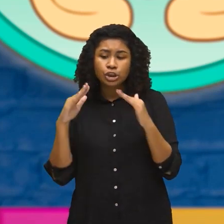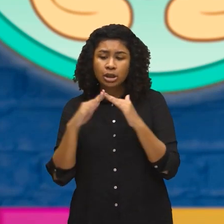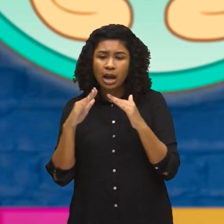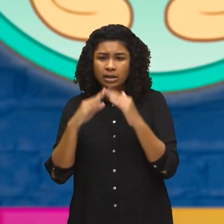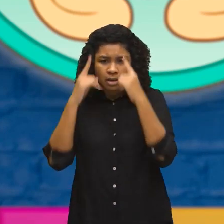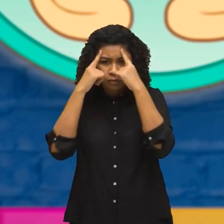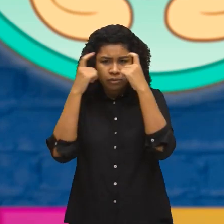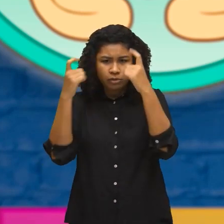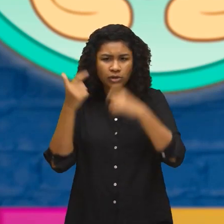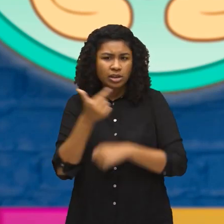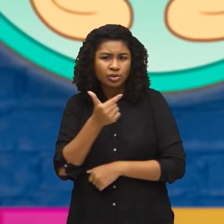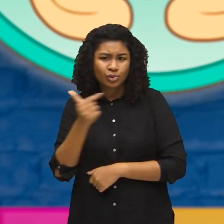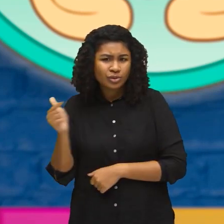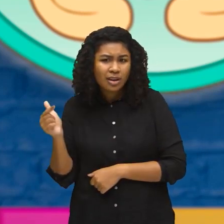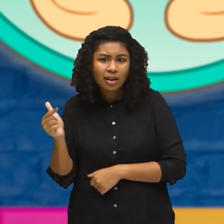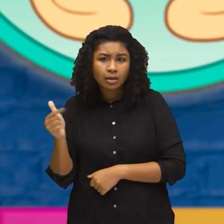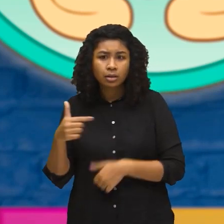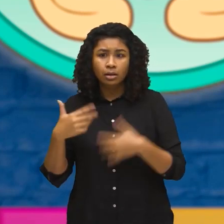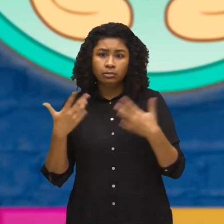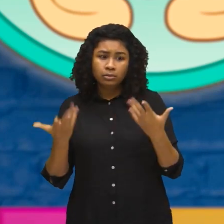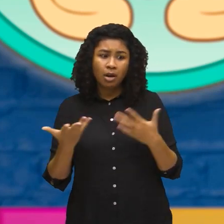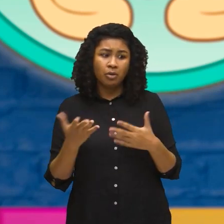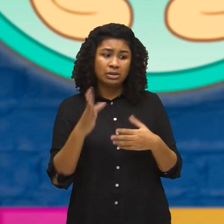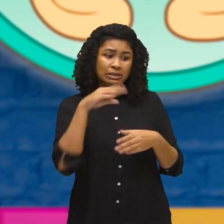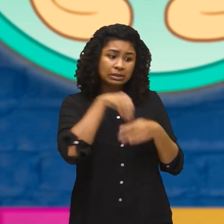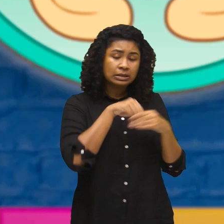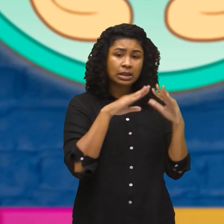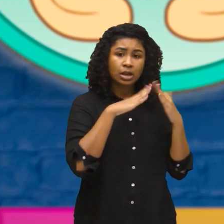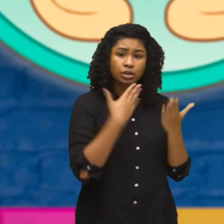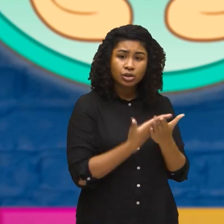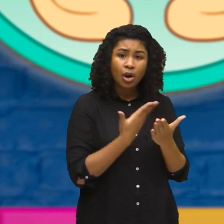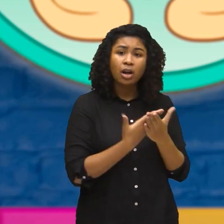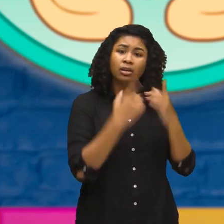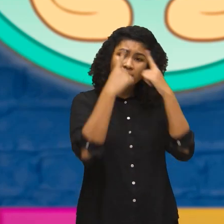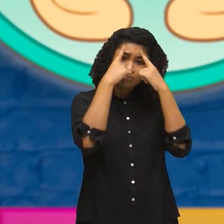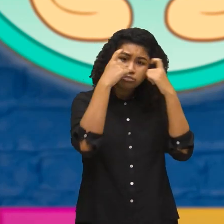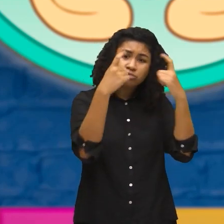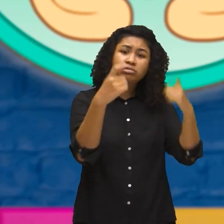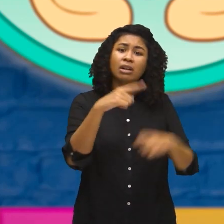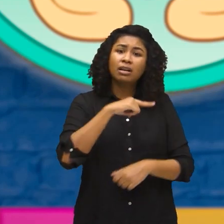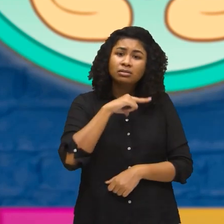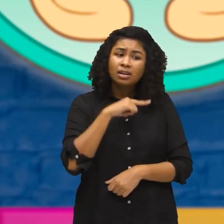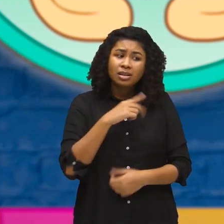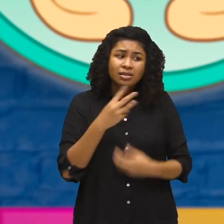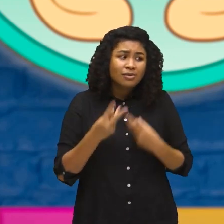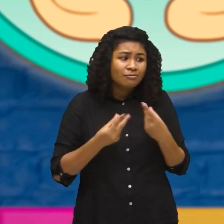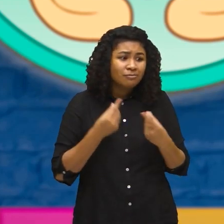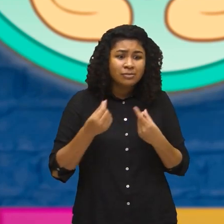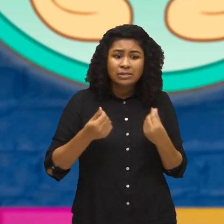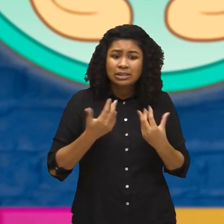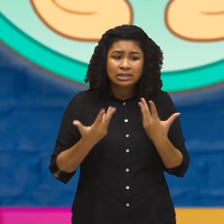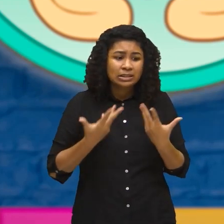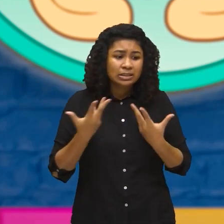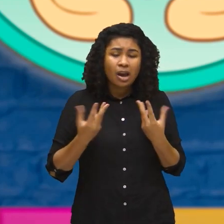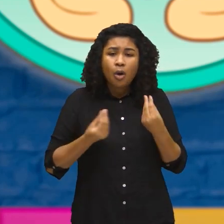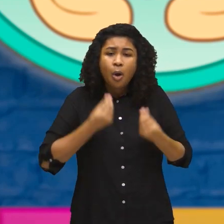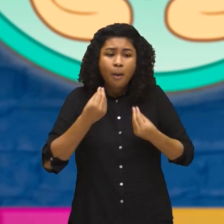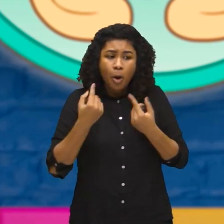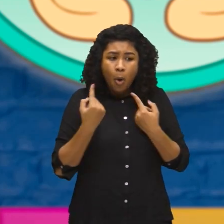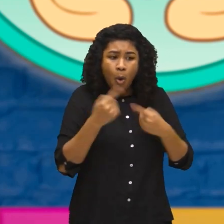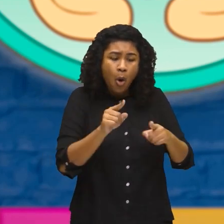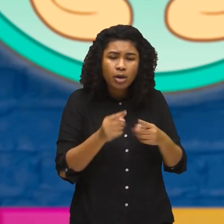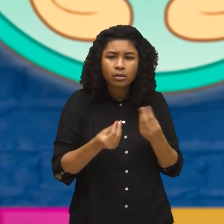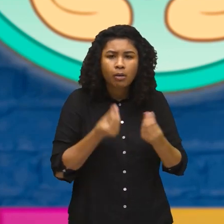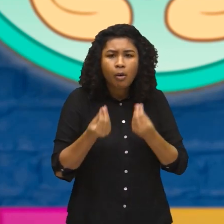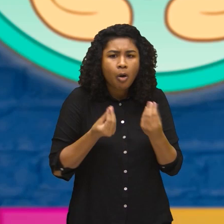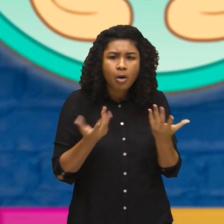pode deixá-la muito assustada, né? Então, essa vítima não consegue se defender. Então, num local que poderia